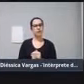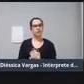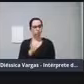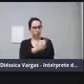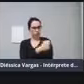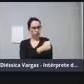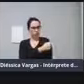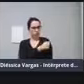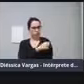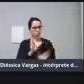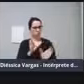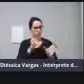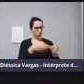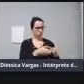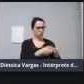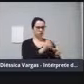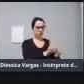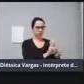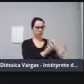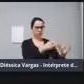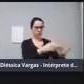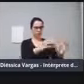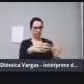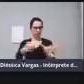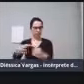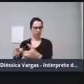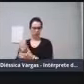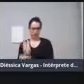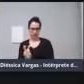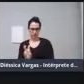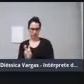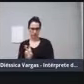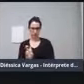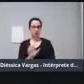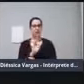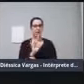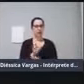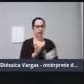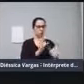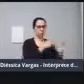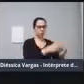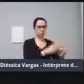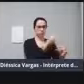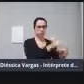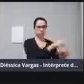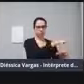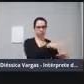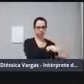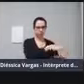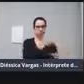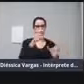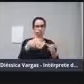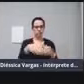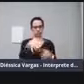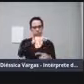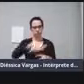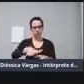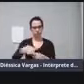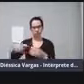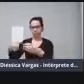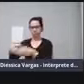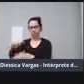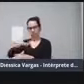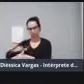grupos e cada grupo, então, foi destinado para uma área delimitada. Então, dentro dessa área, a gente também